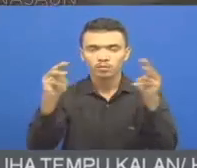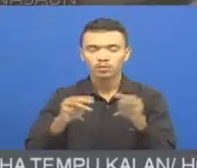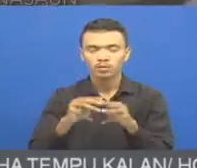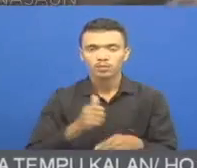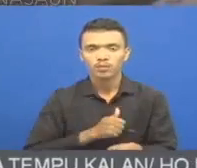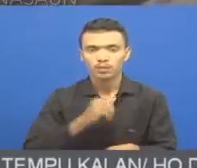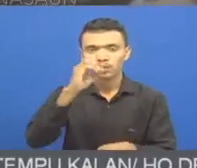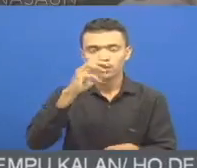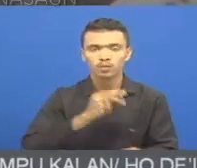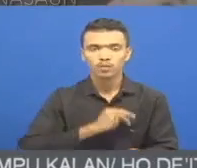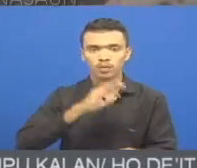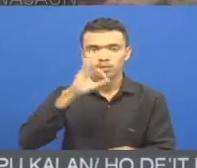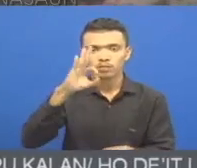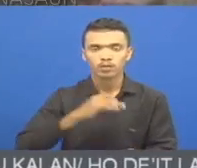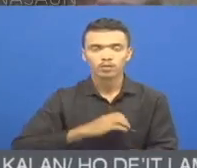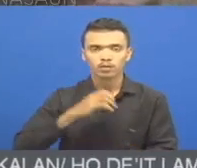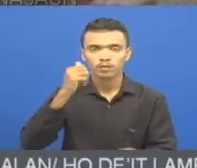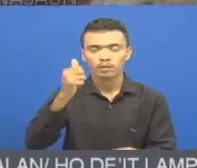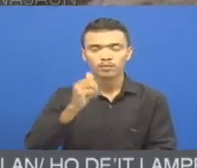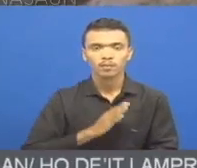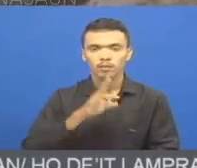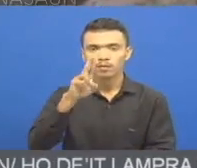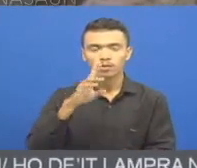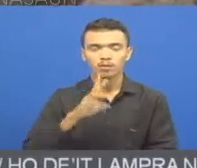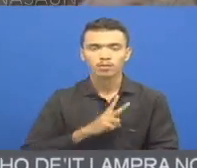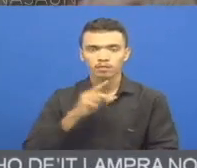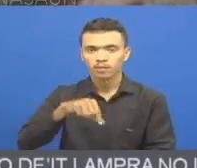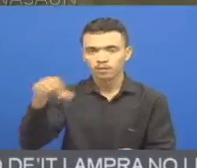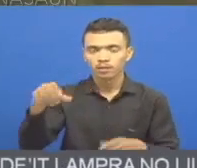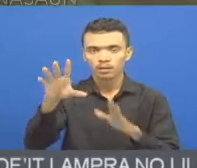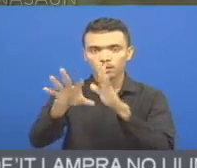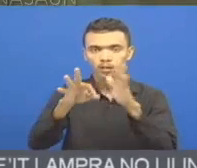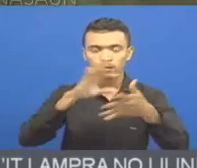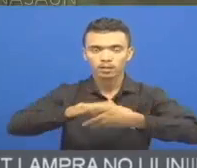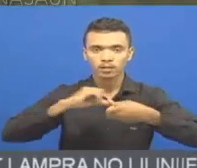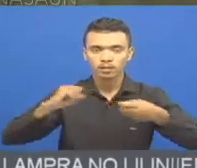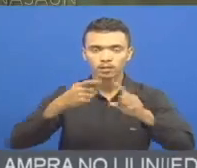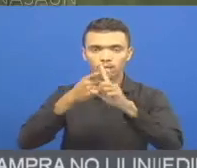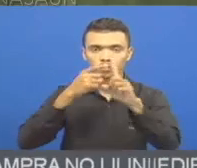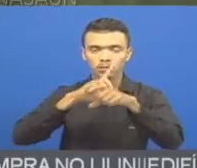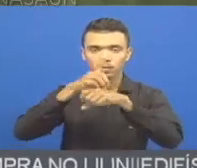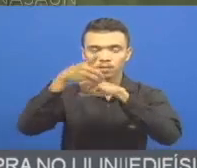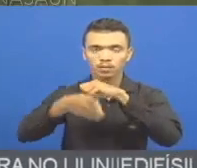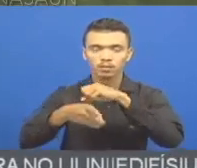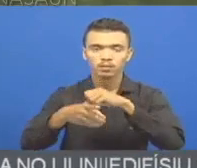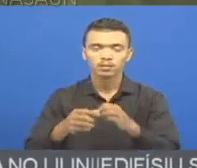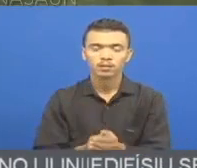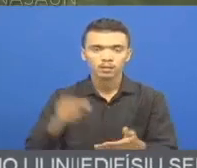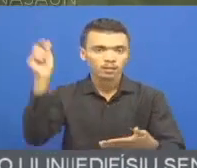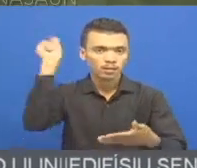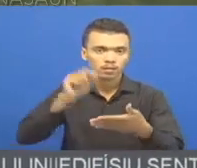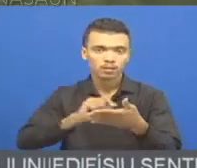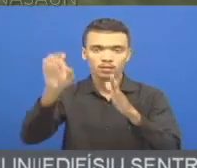Ainaru, Manufahi, Covalima, Baucau, Novikeke, retam estragos causa russo desastre natural.